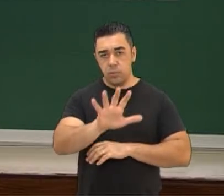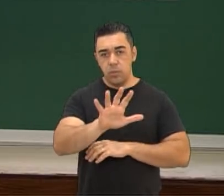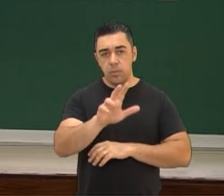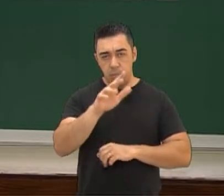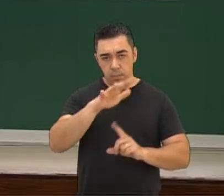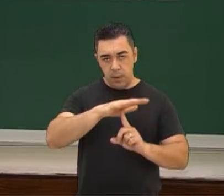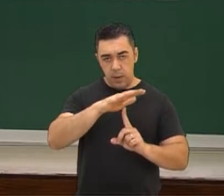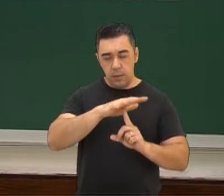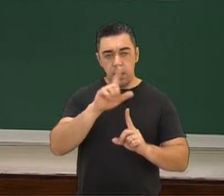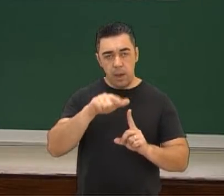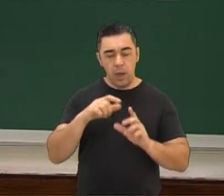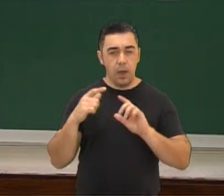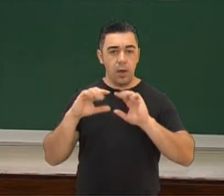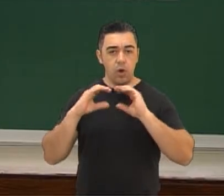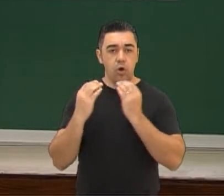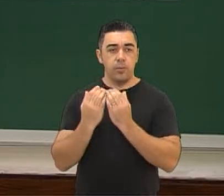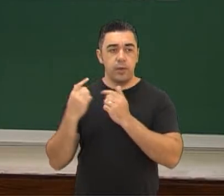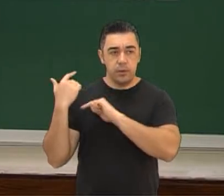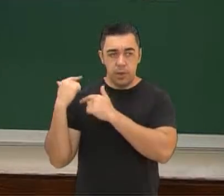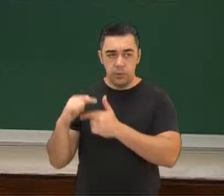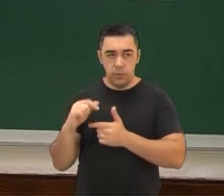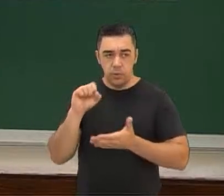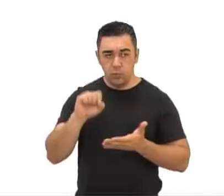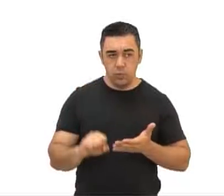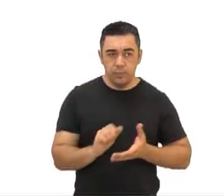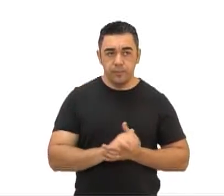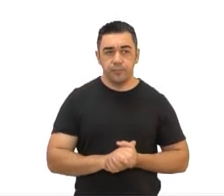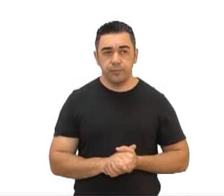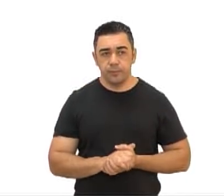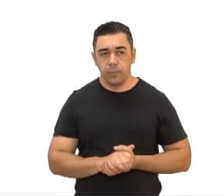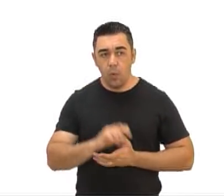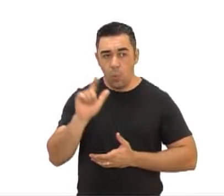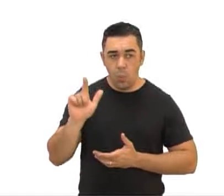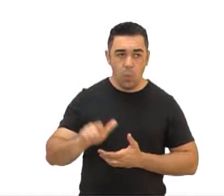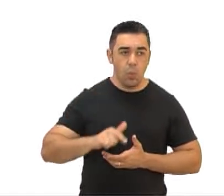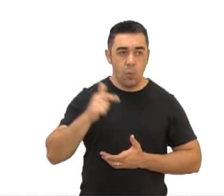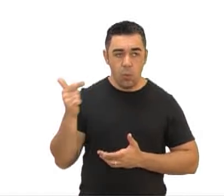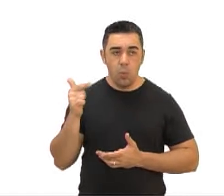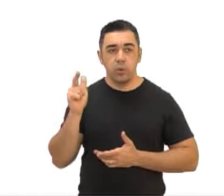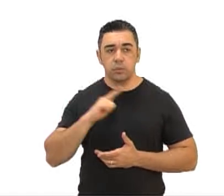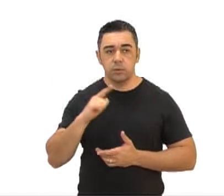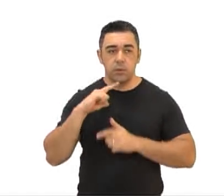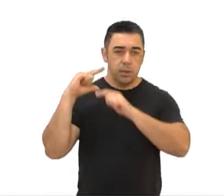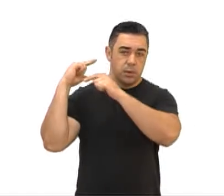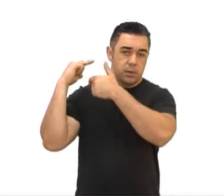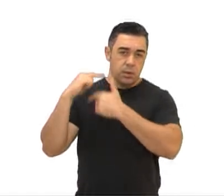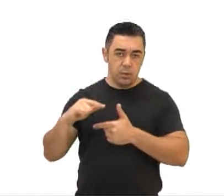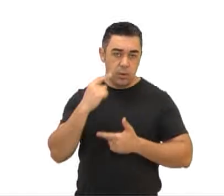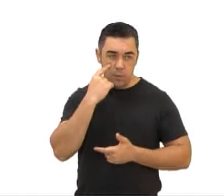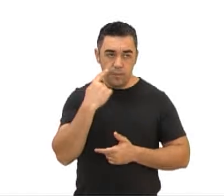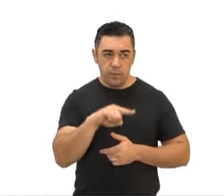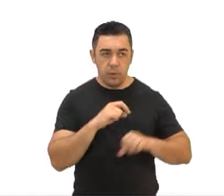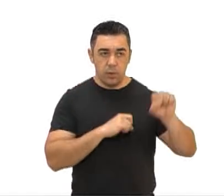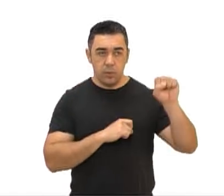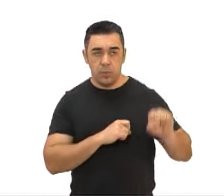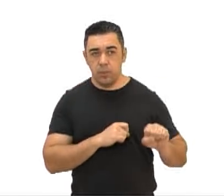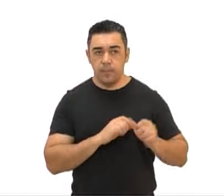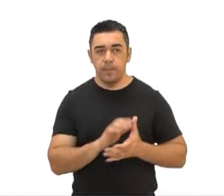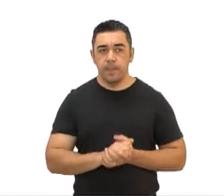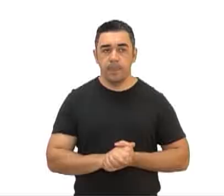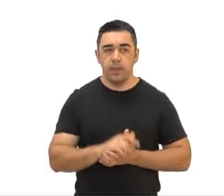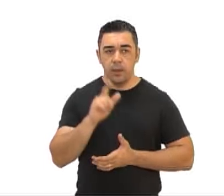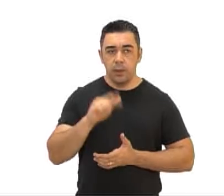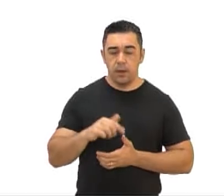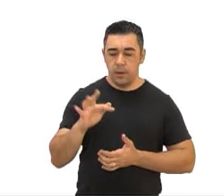essas comunidades tradicionais na região sul. Outra comunidade tradicional que a gente trabalhou ali na região sul foram